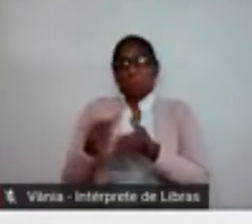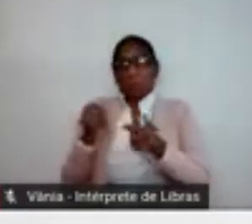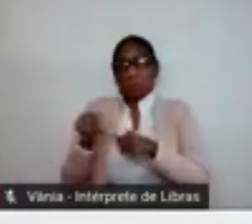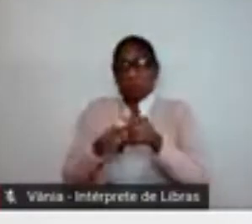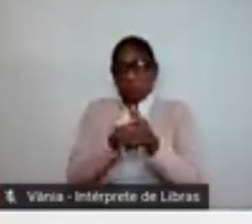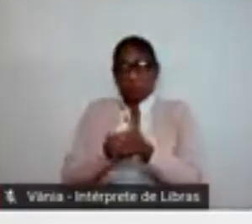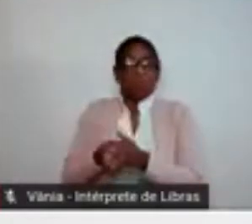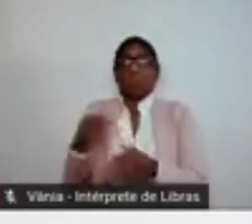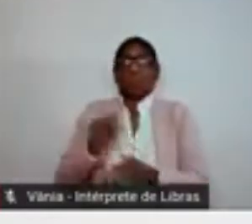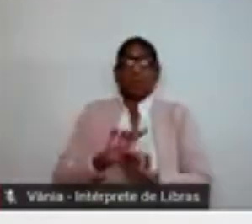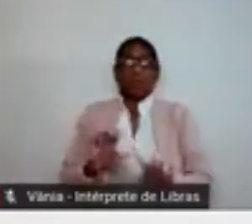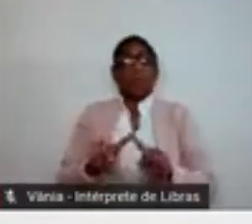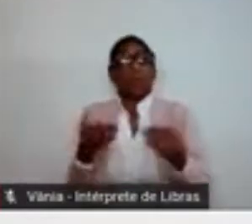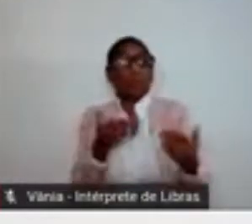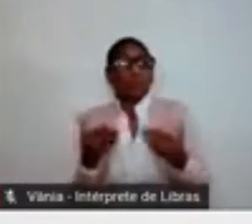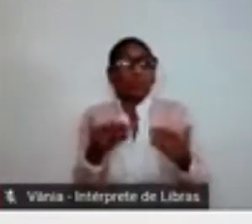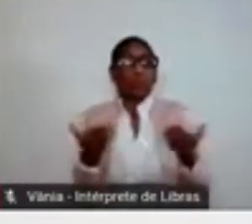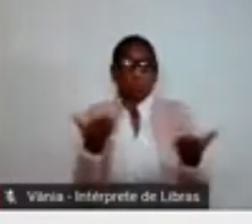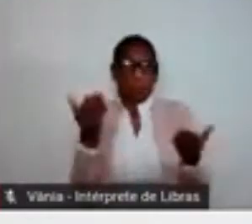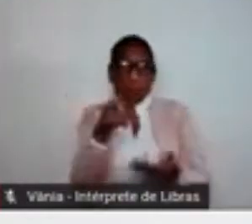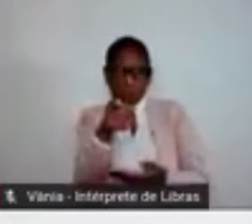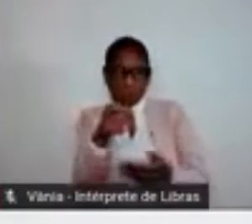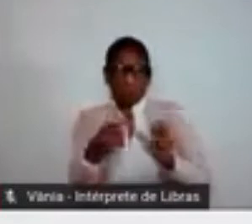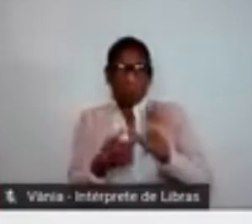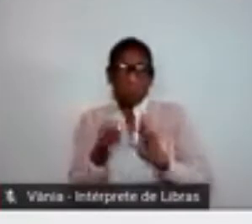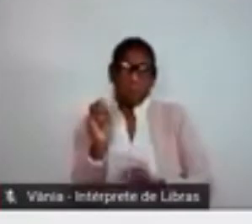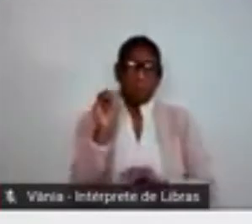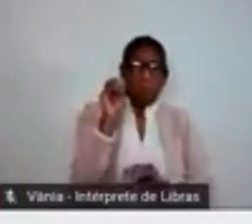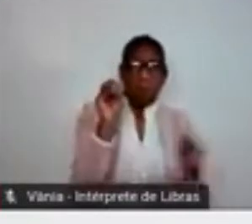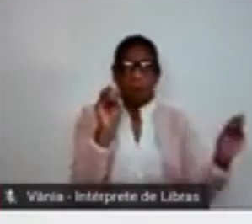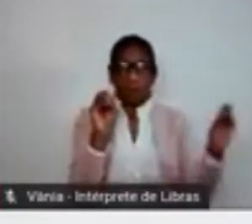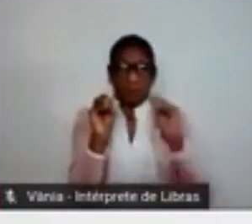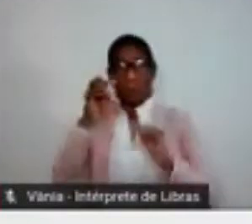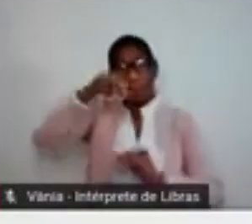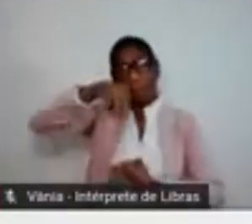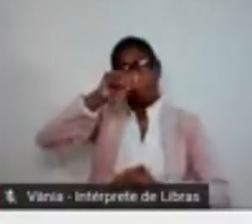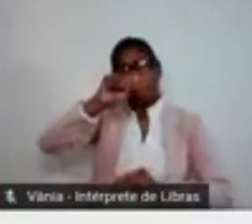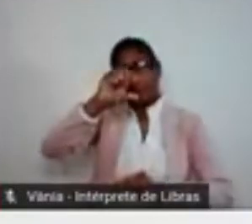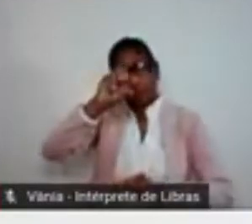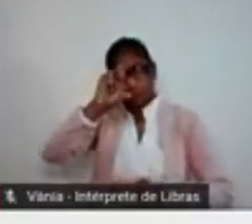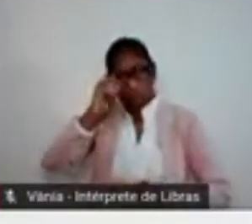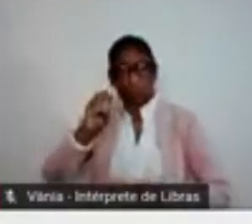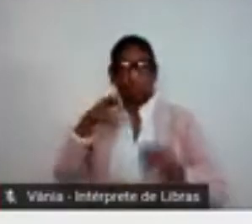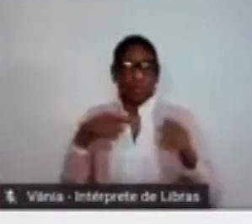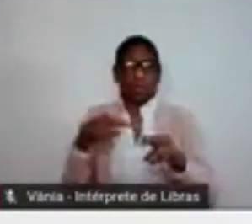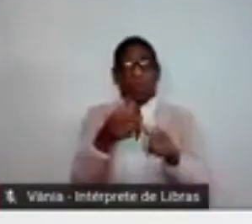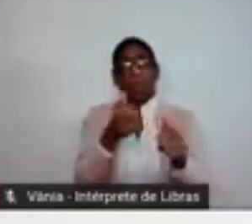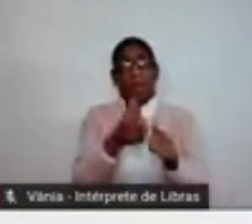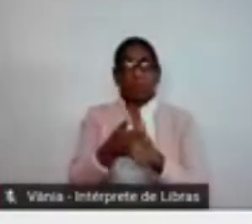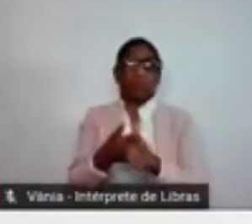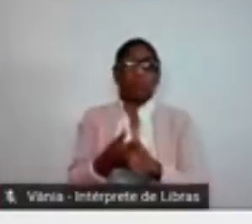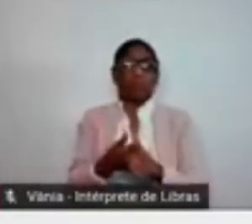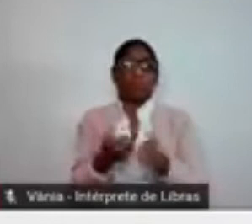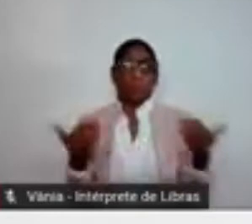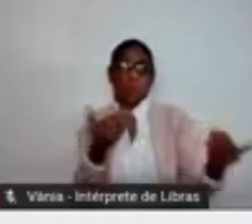esses indicadores que a gente compartilha aqui, também está inserida no contexto da macro-região metropolitana, que é em boa parte, pelo que se